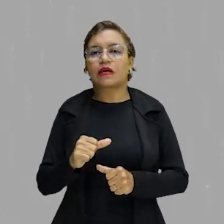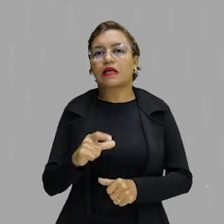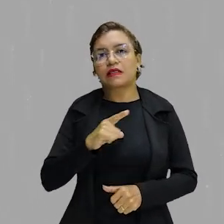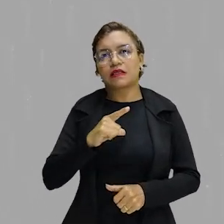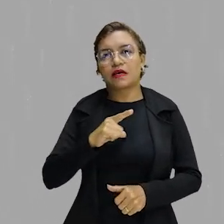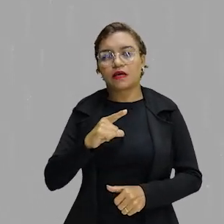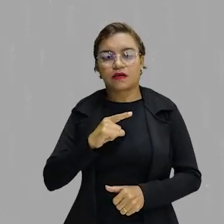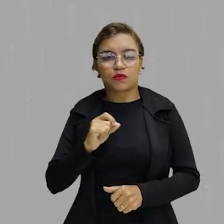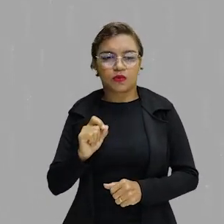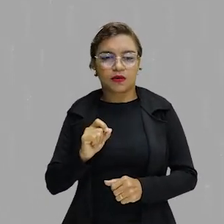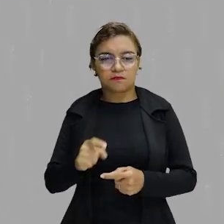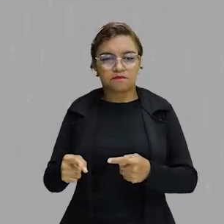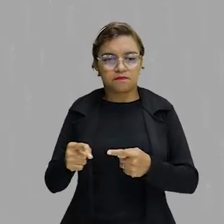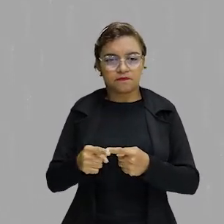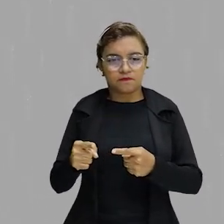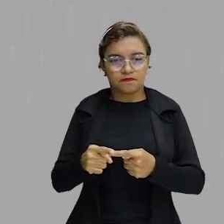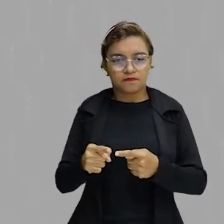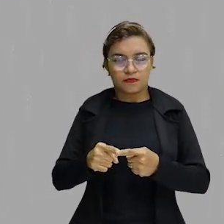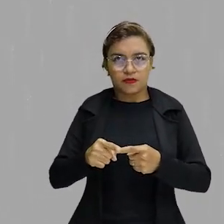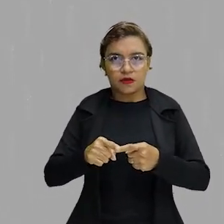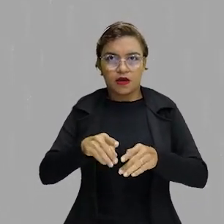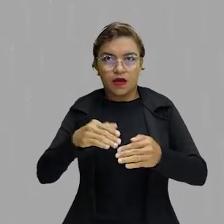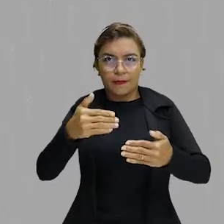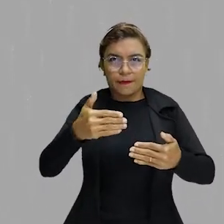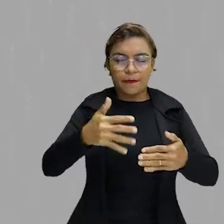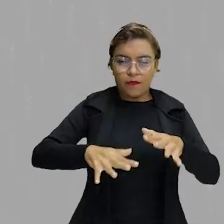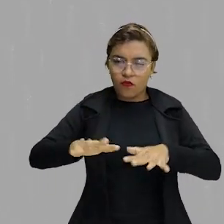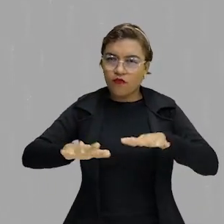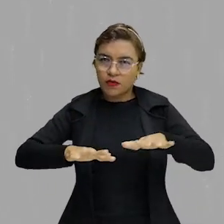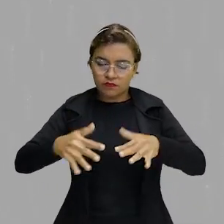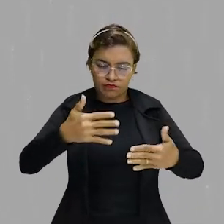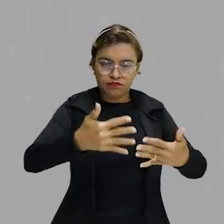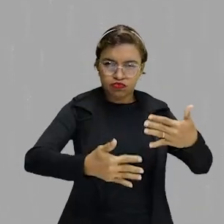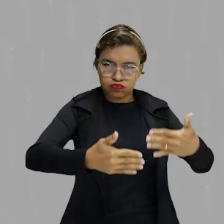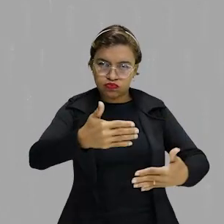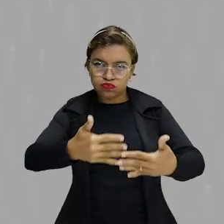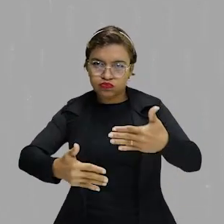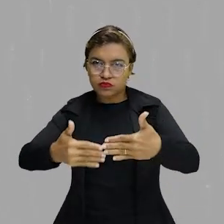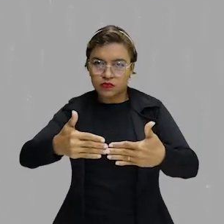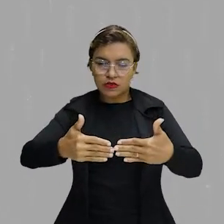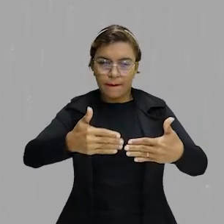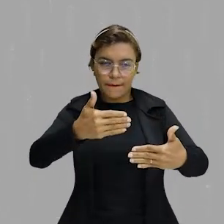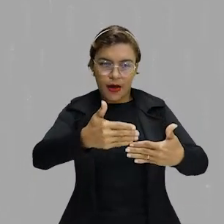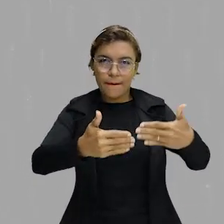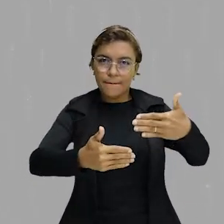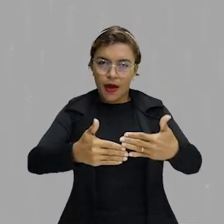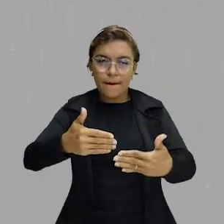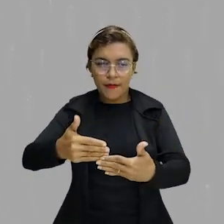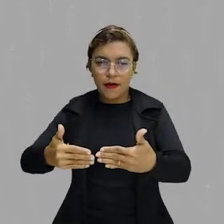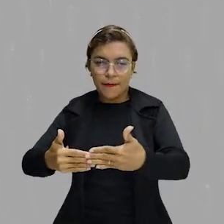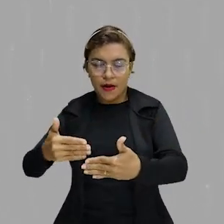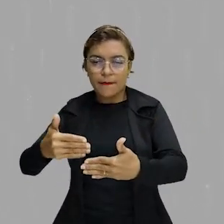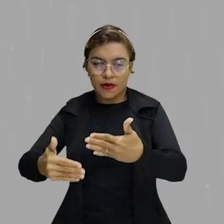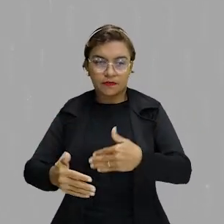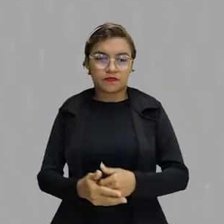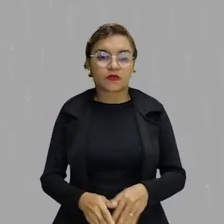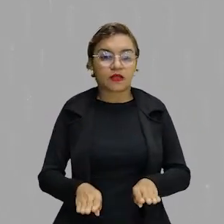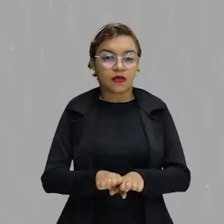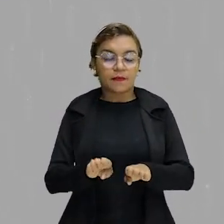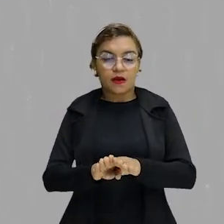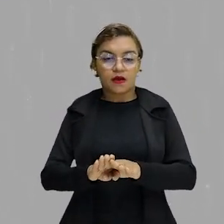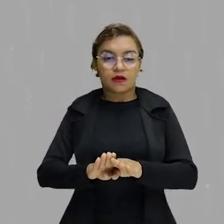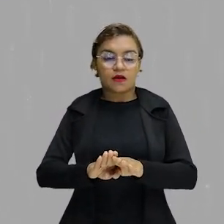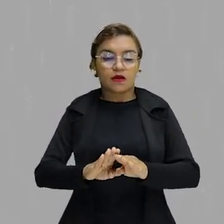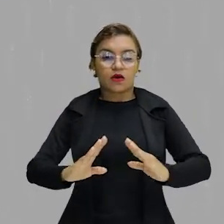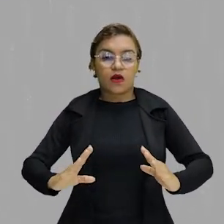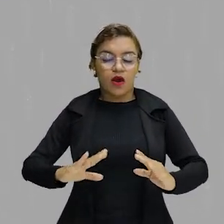do tectonismo, né, a movimentação das placas tectônicas que vai gerar os terremotos, a gente vai já falar sobre isso, né, o